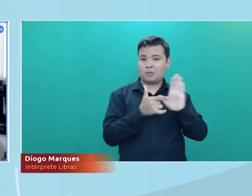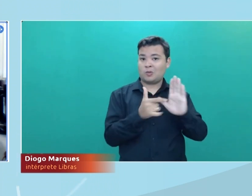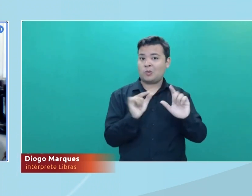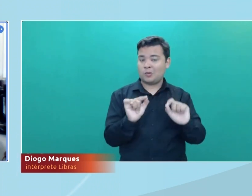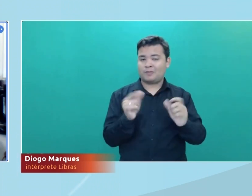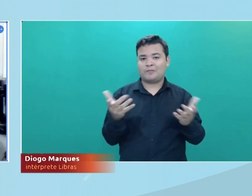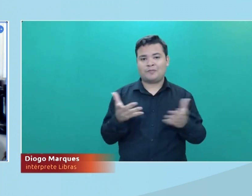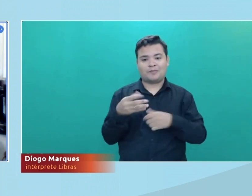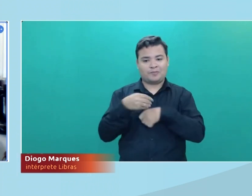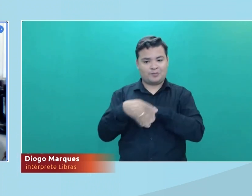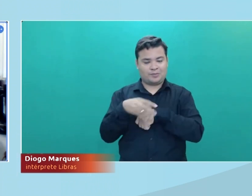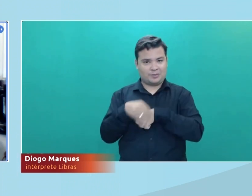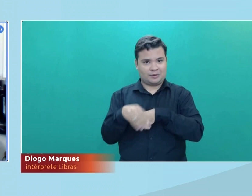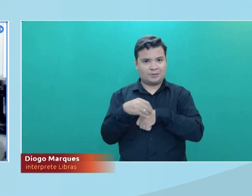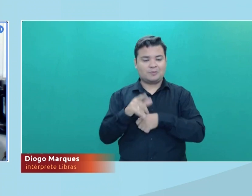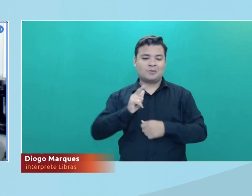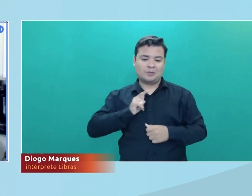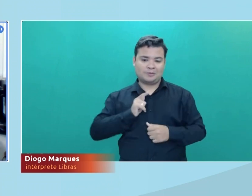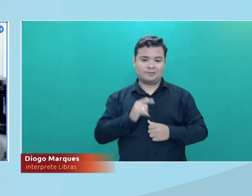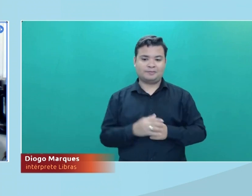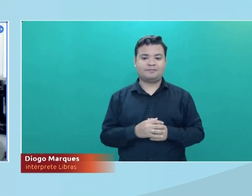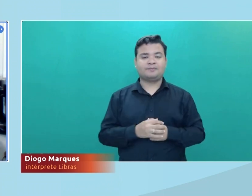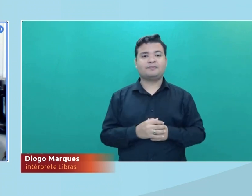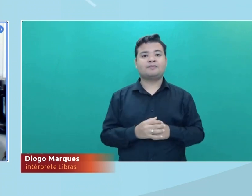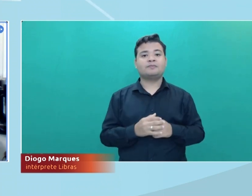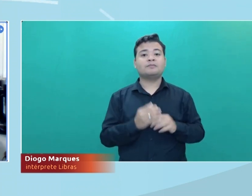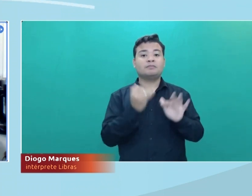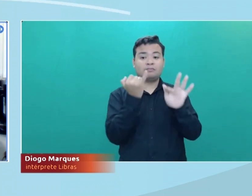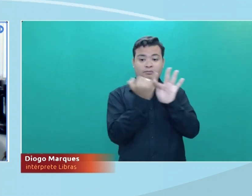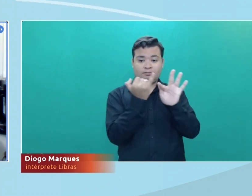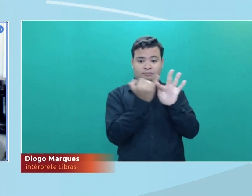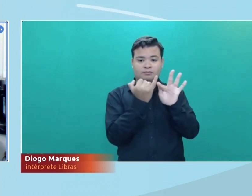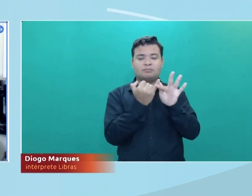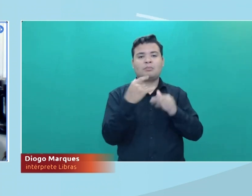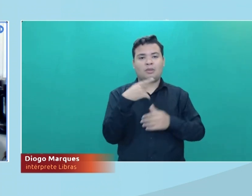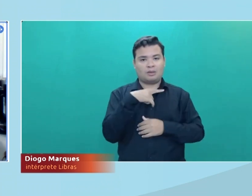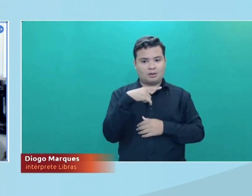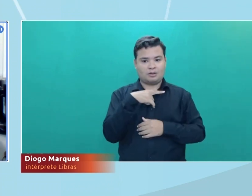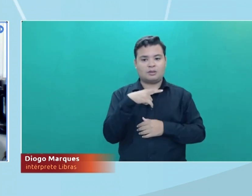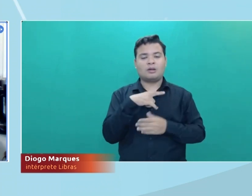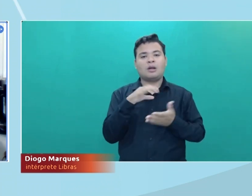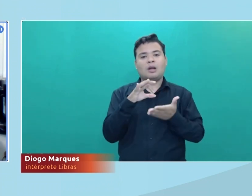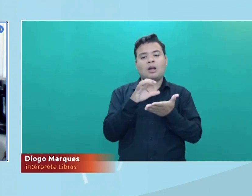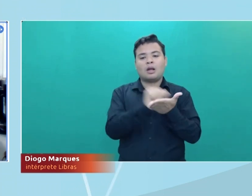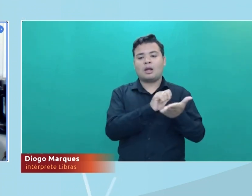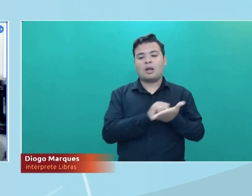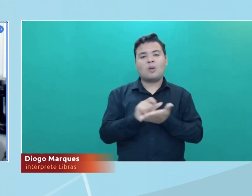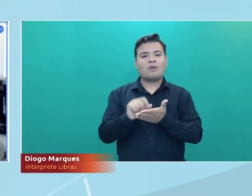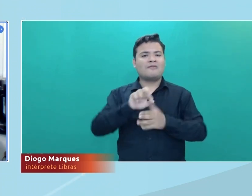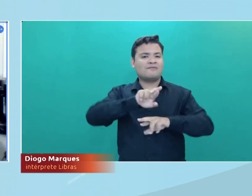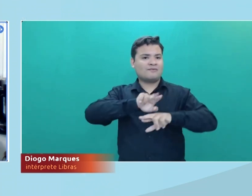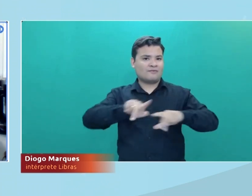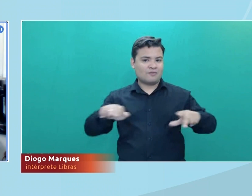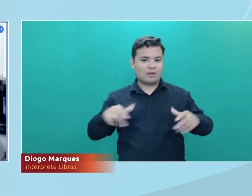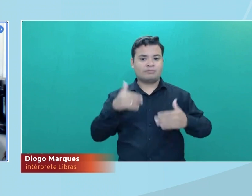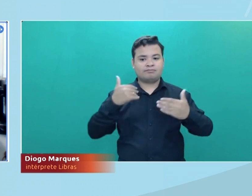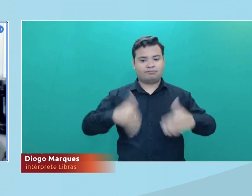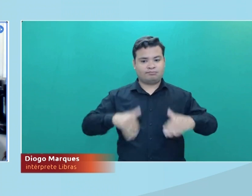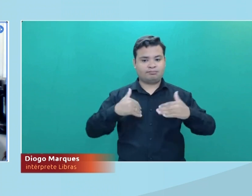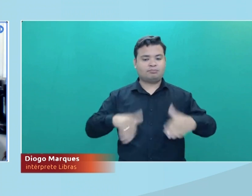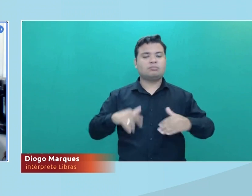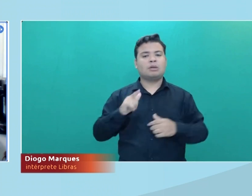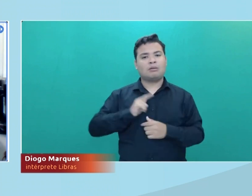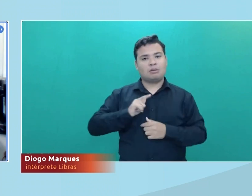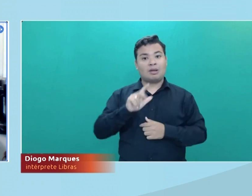nesse último bloco. O Instituto Federal de Goiás está com inscrições abertas para vários processos seletivos. São mais de